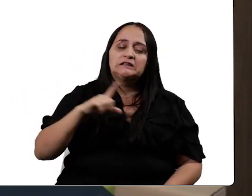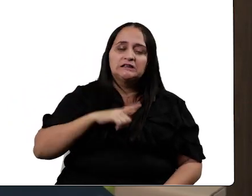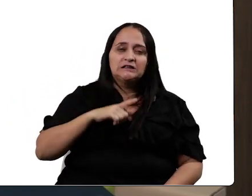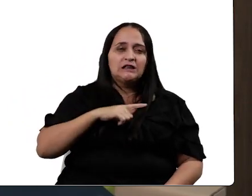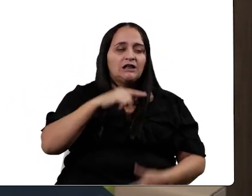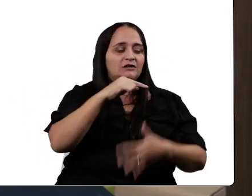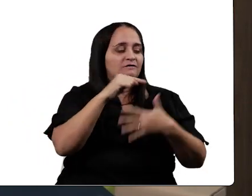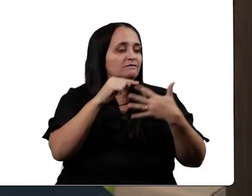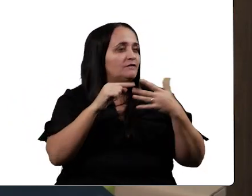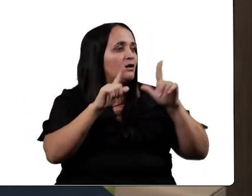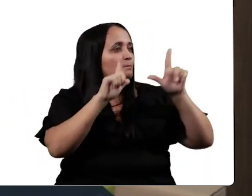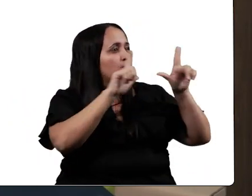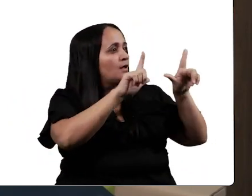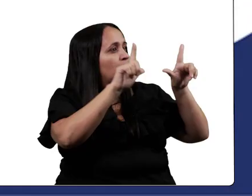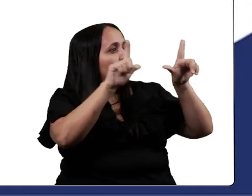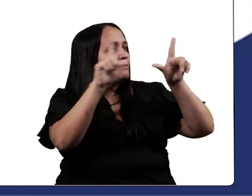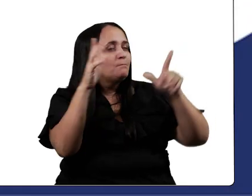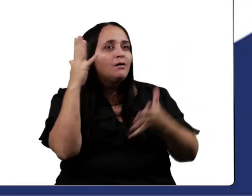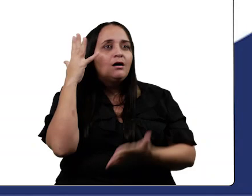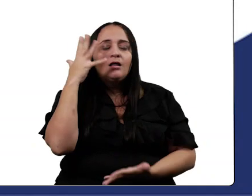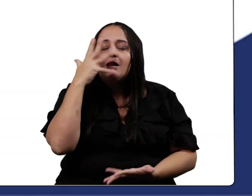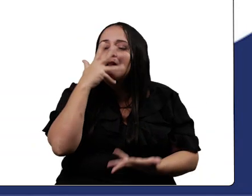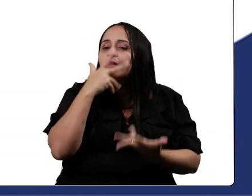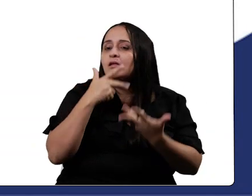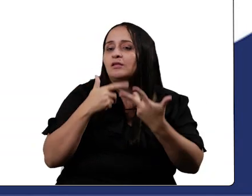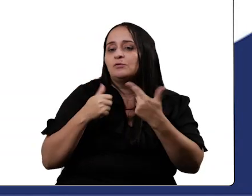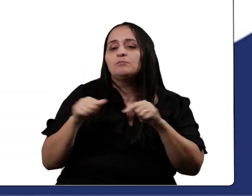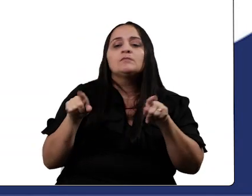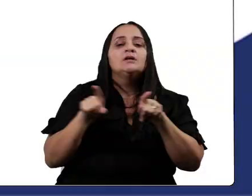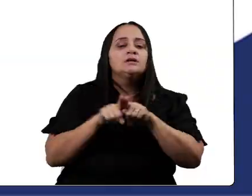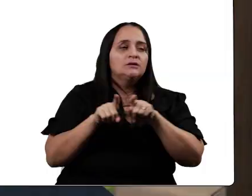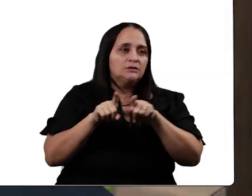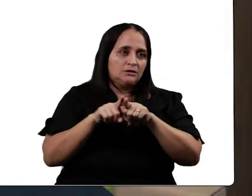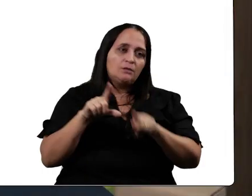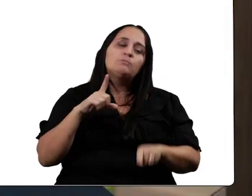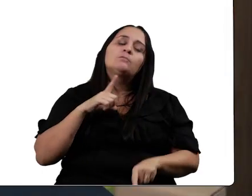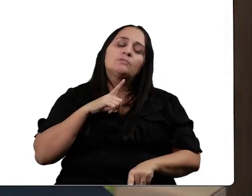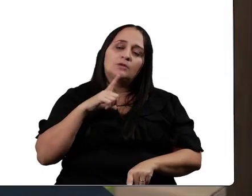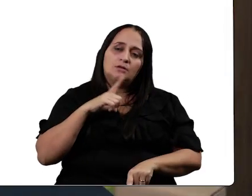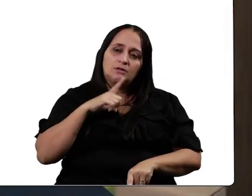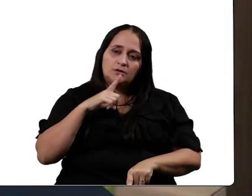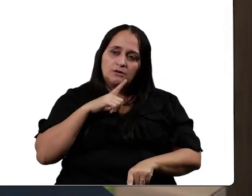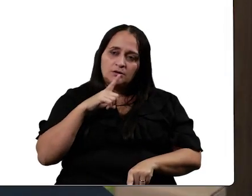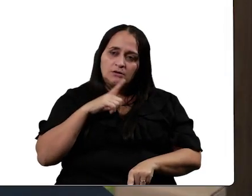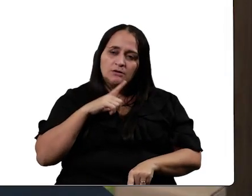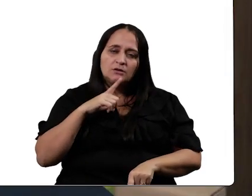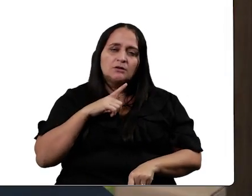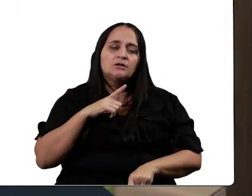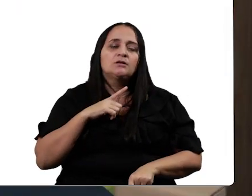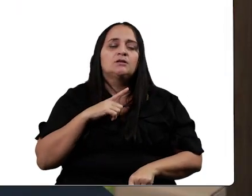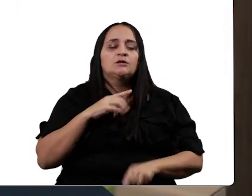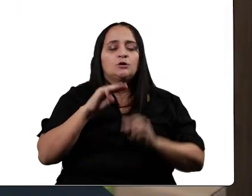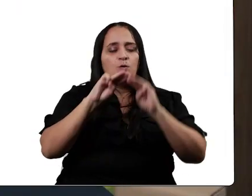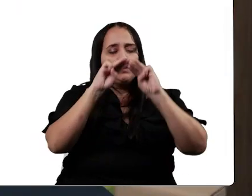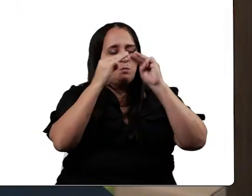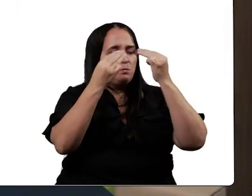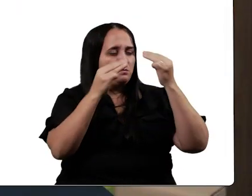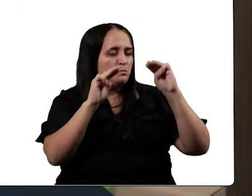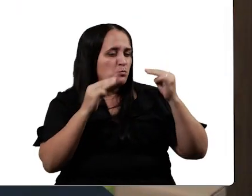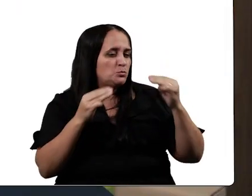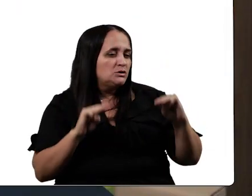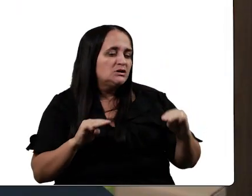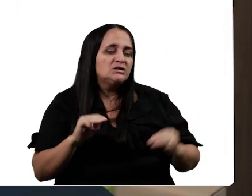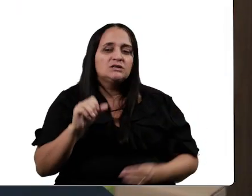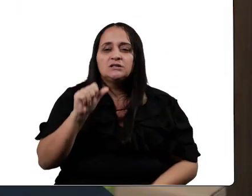linda lá de Caribé. O Museu de Arqueologia, que fala da identidade do nosso povo, tem peças